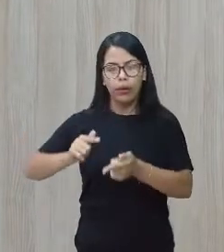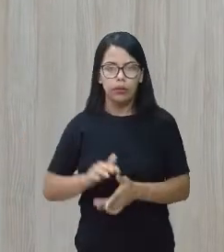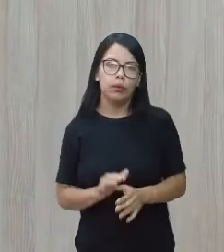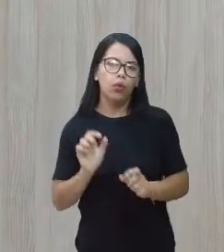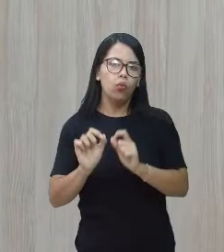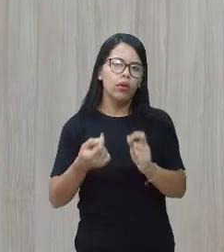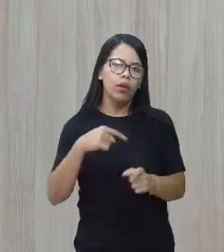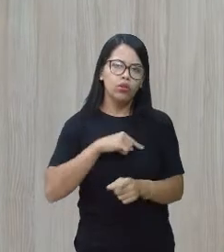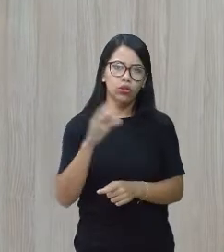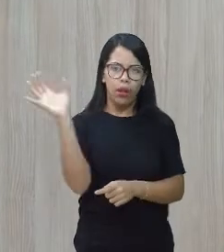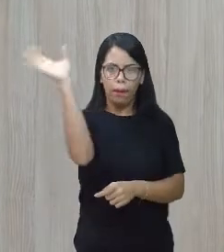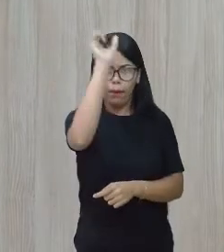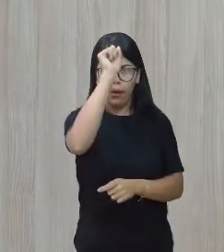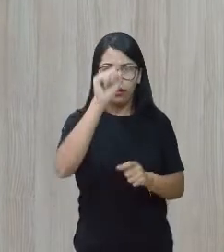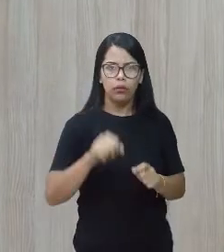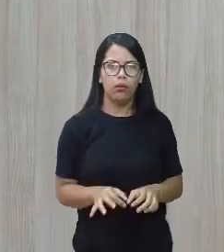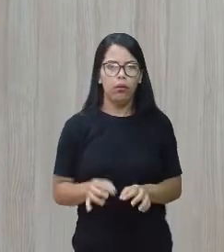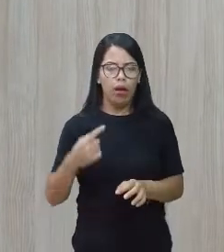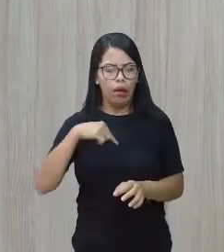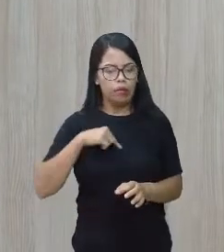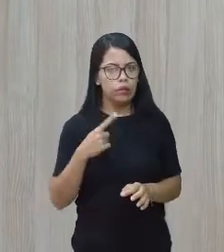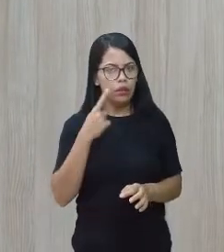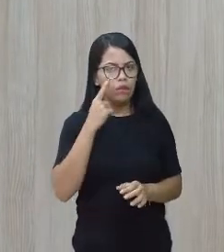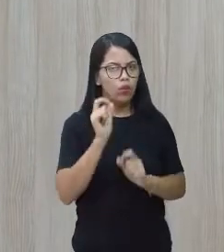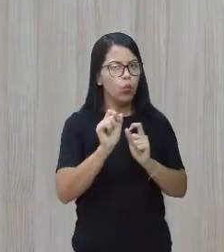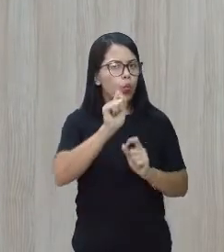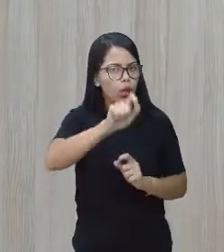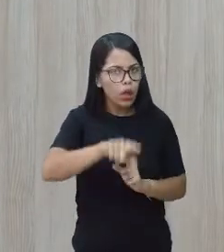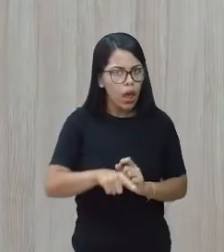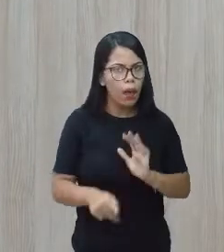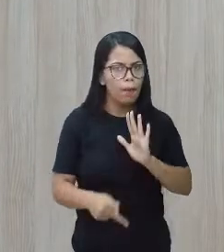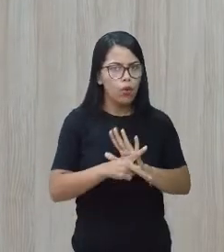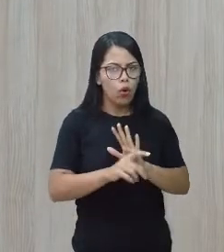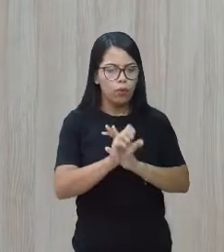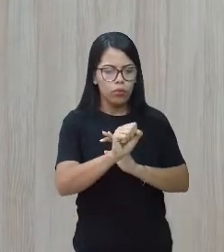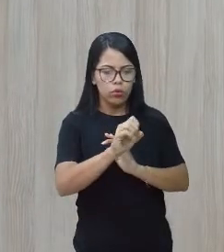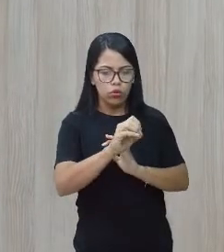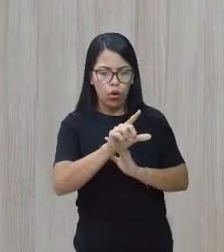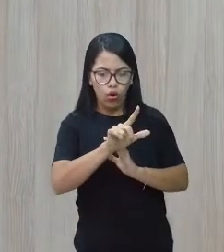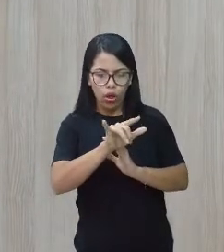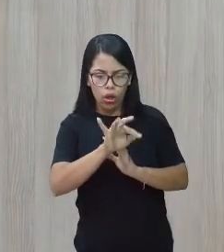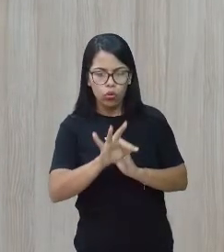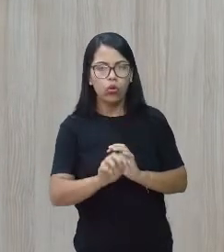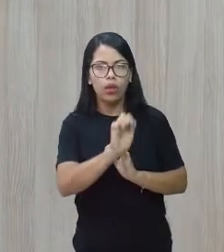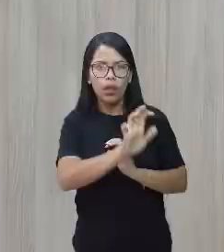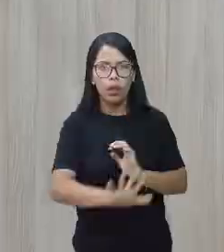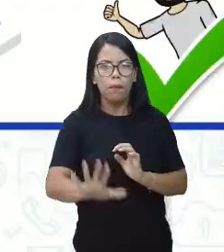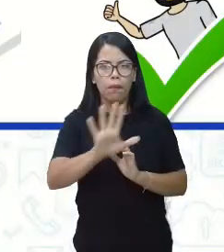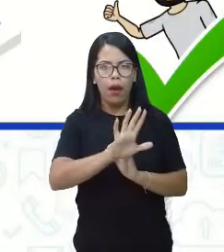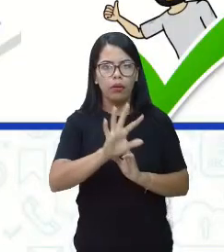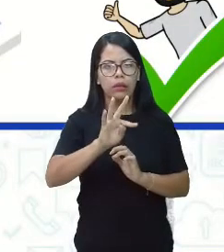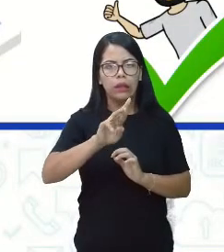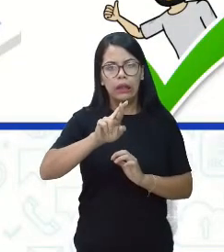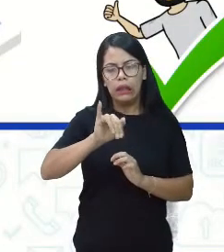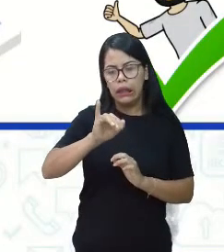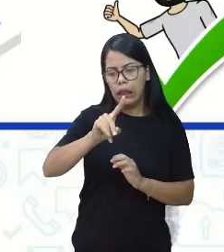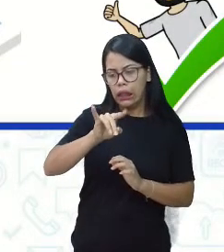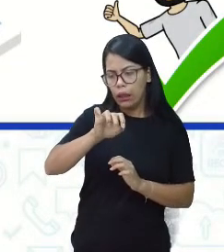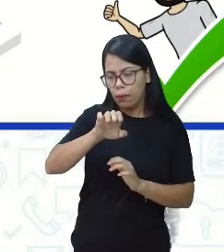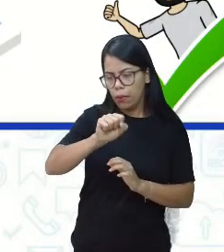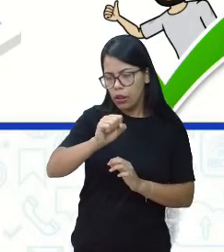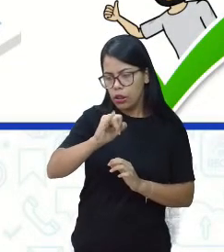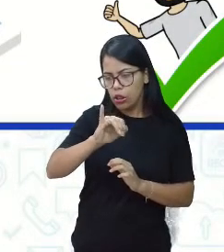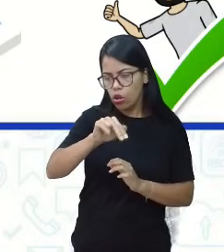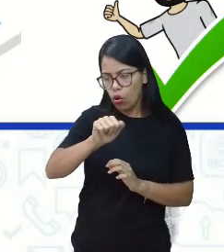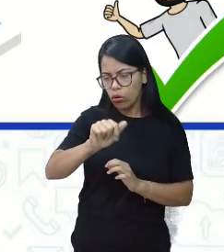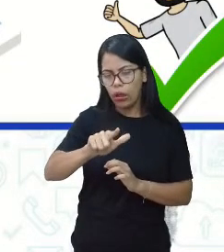sólidos geométricos? Definimos, né, o que é sólido geométrico, que são figuras tridimensionais, são figuras que